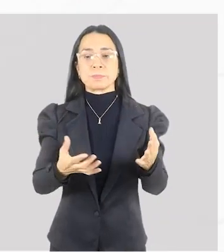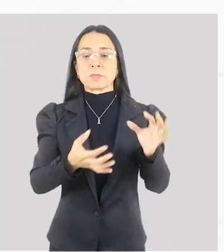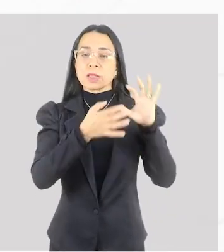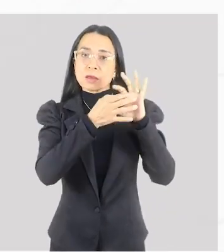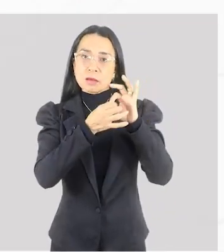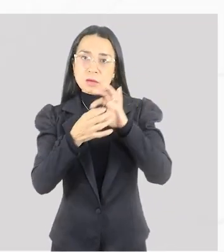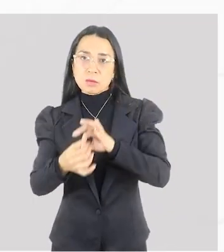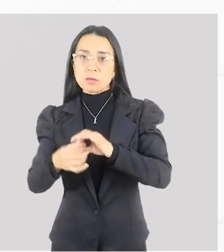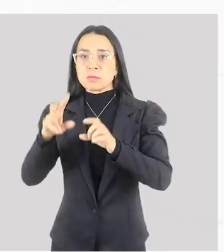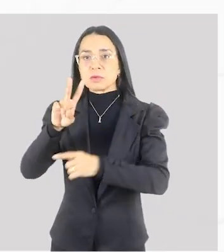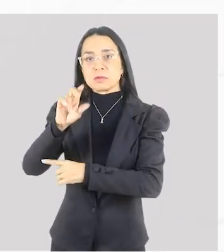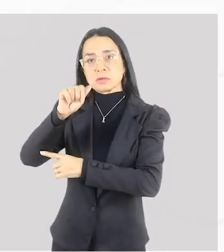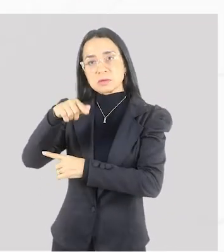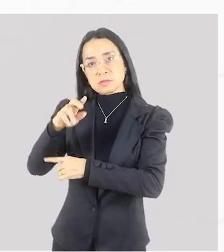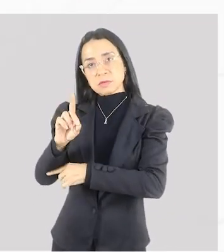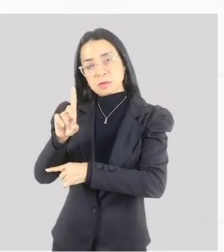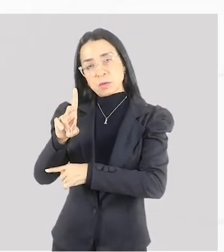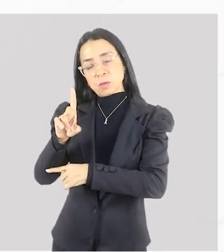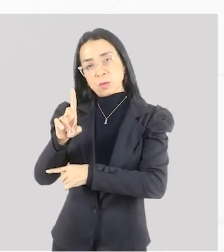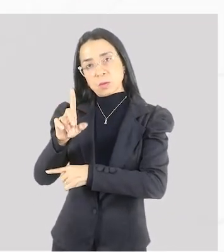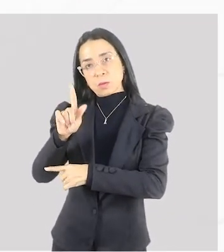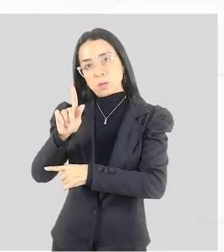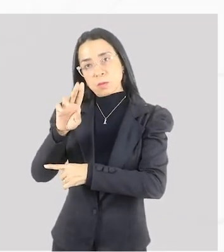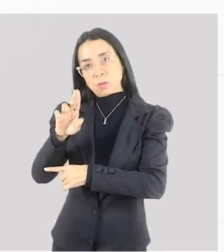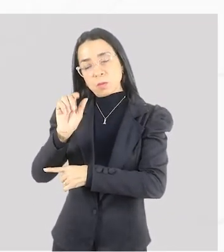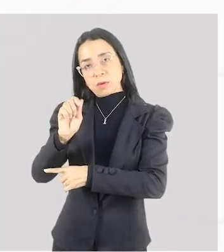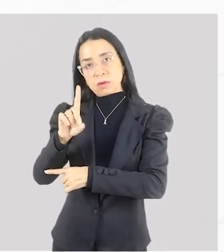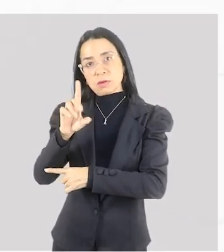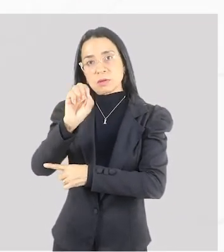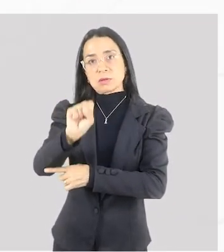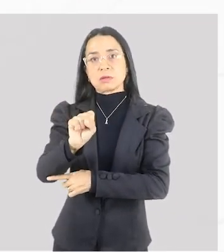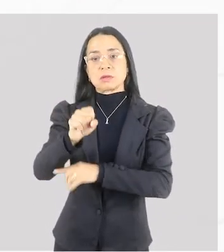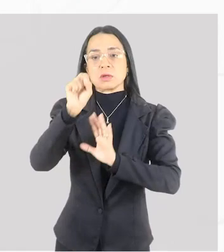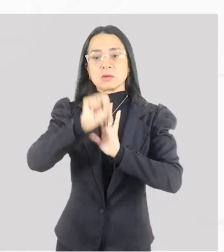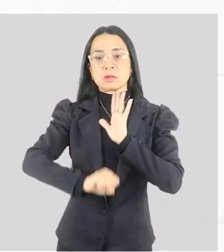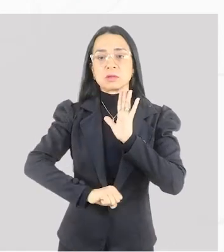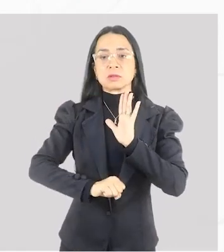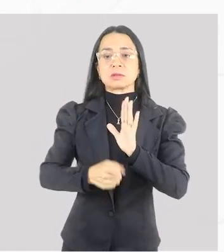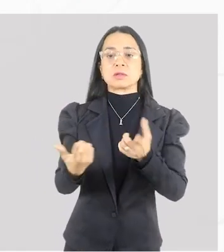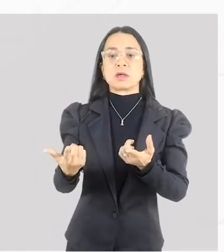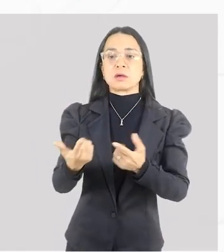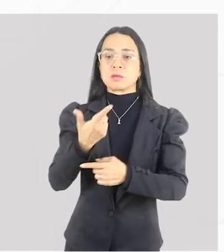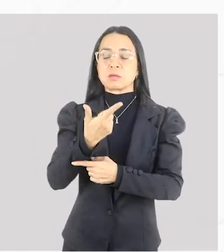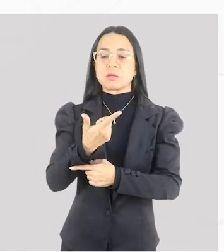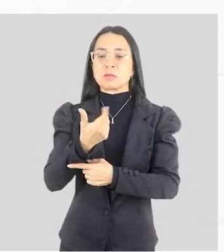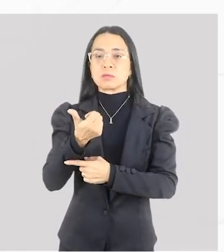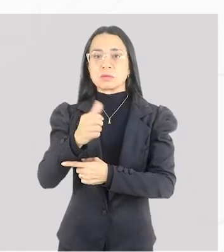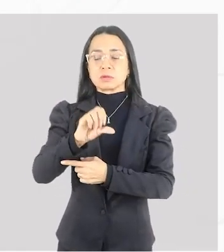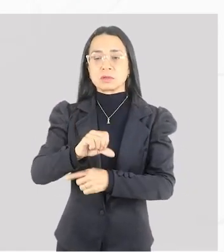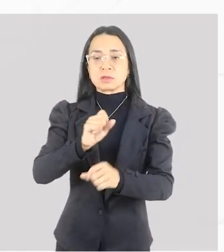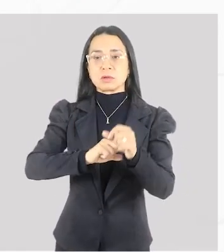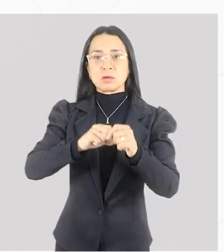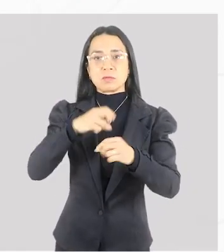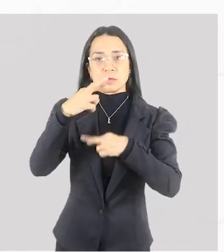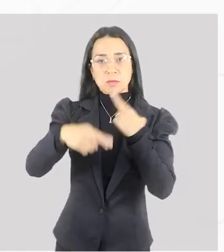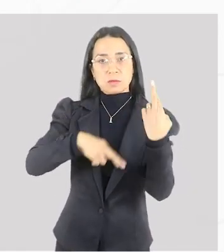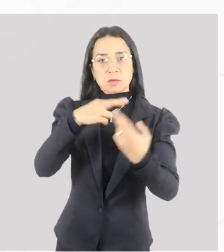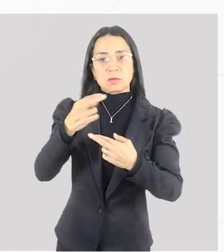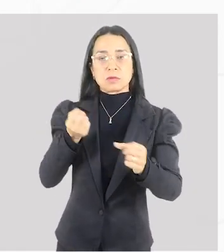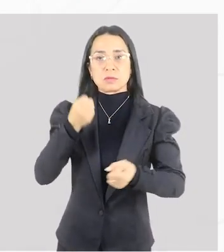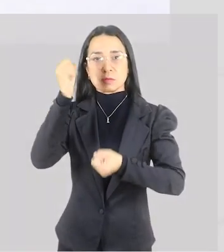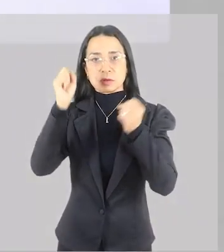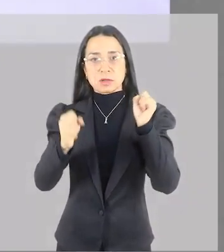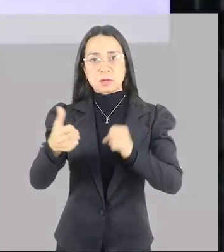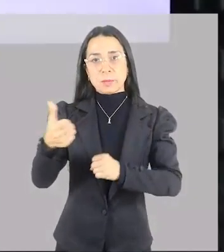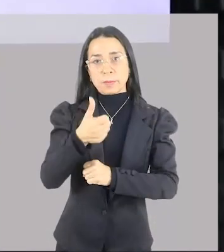vanguardas europeias, nós temos aqui século, com a Revolução Industrial do século XIX, a Revolução Industrial,